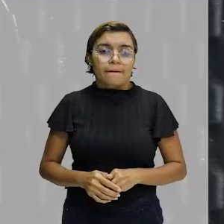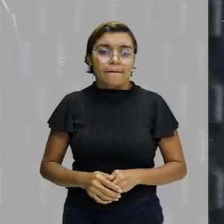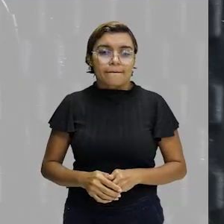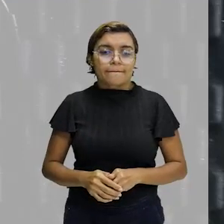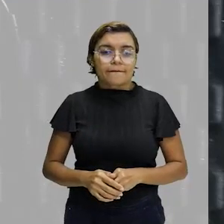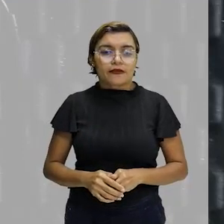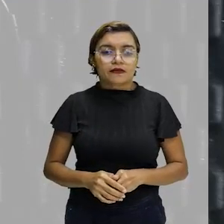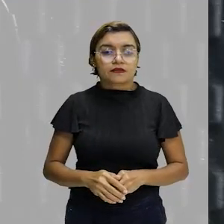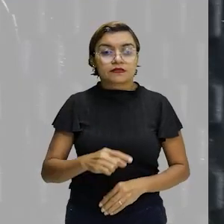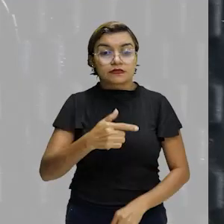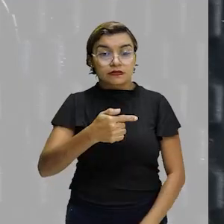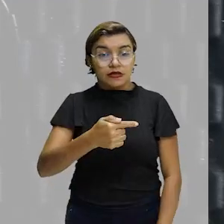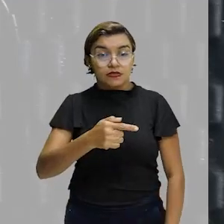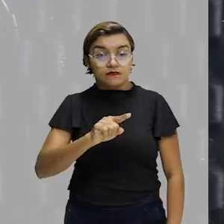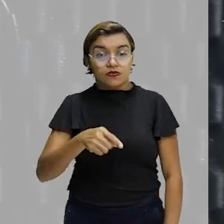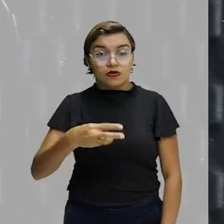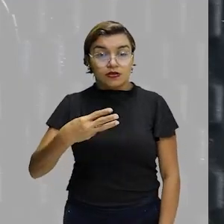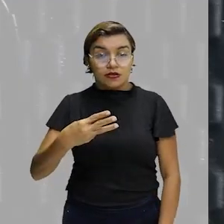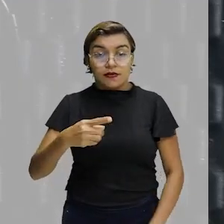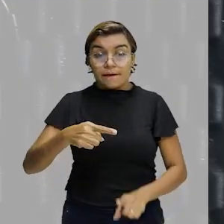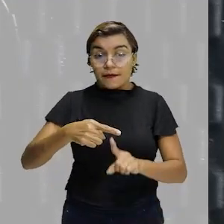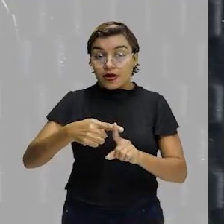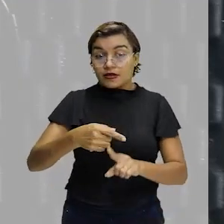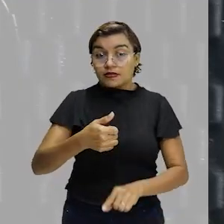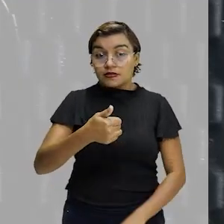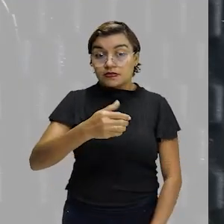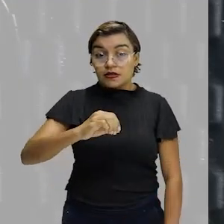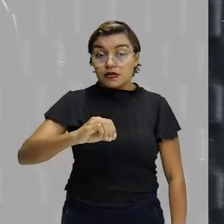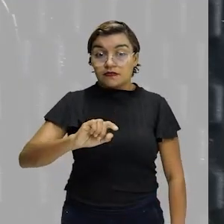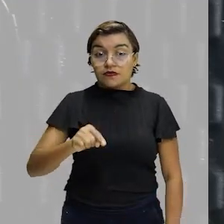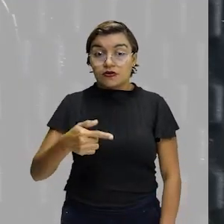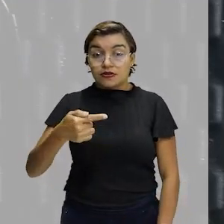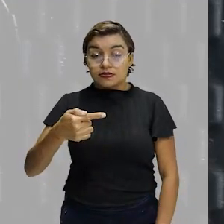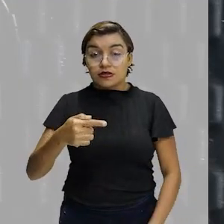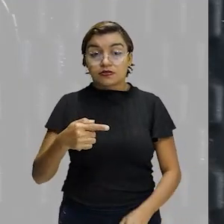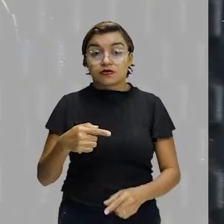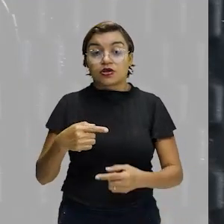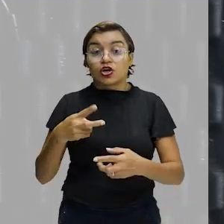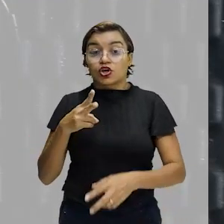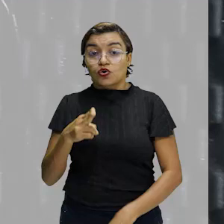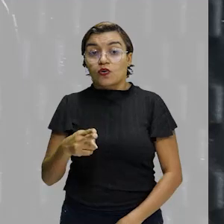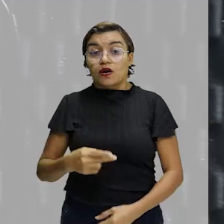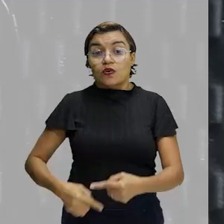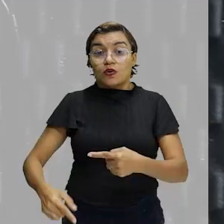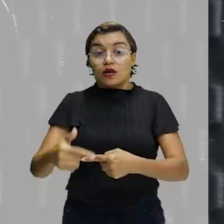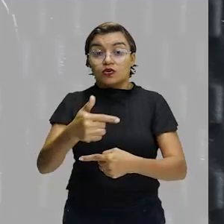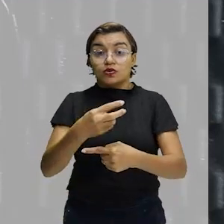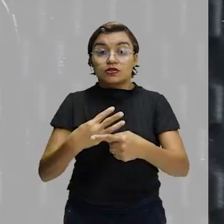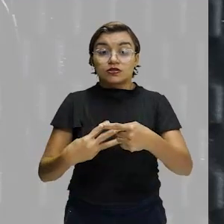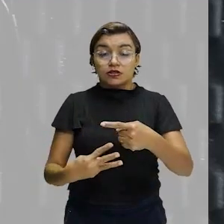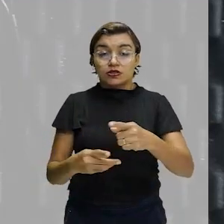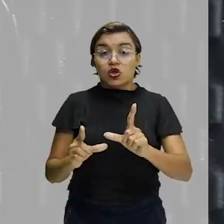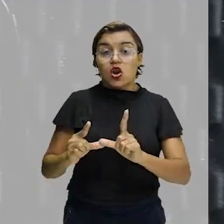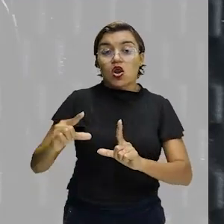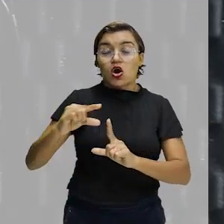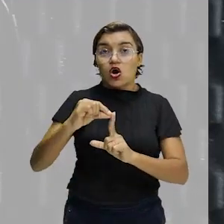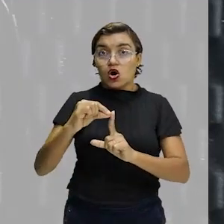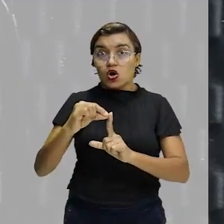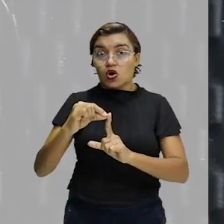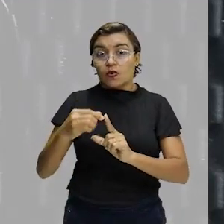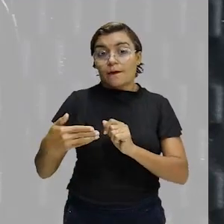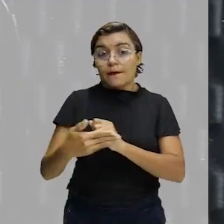ficou. 7,3 mais 10,7 igual a 2/3 de log de MO na base 10.